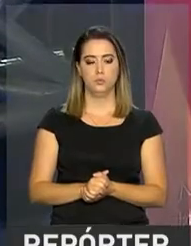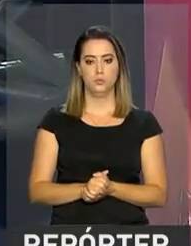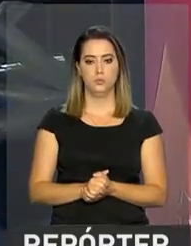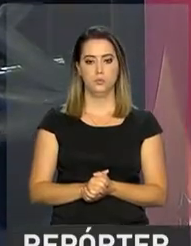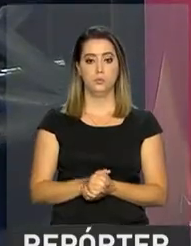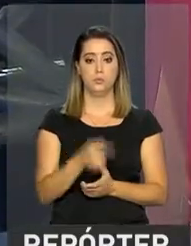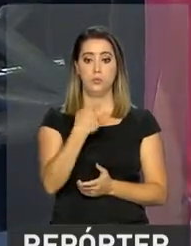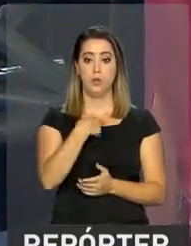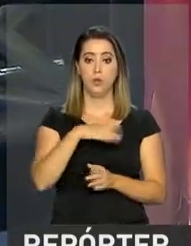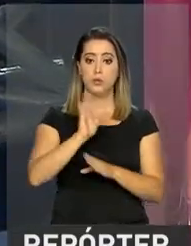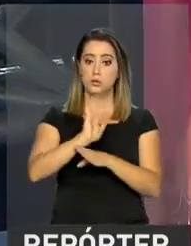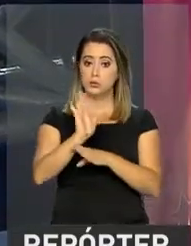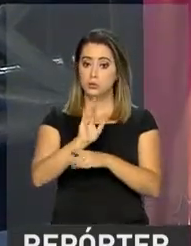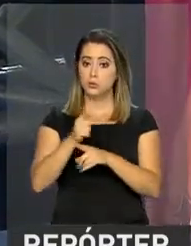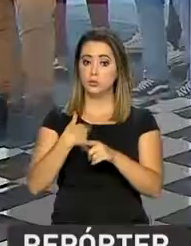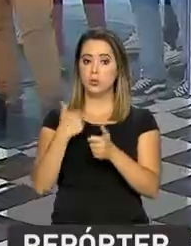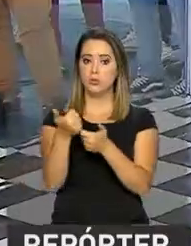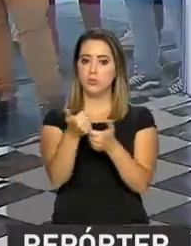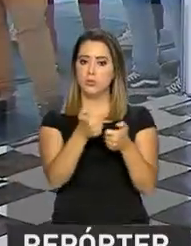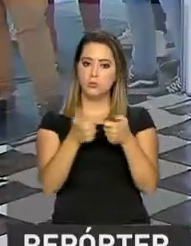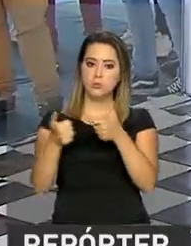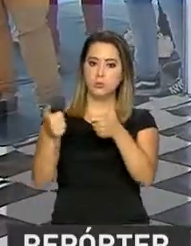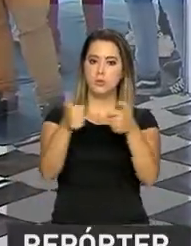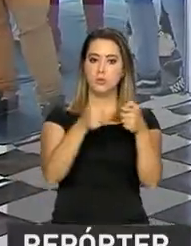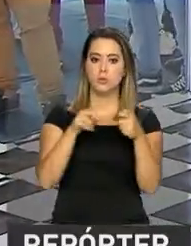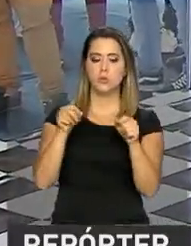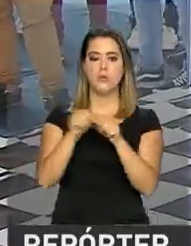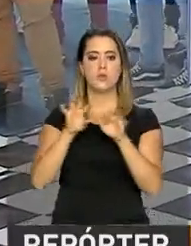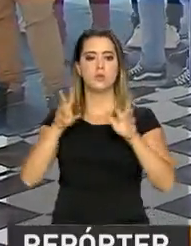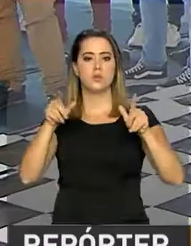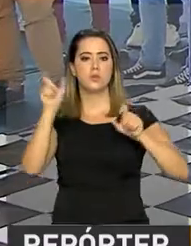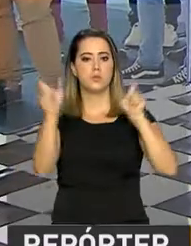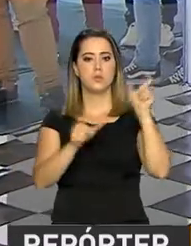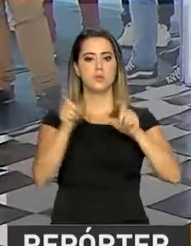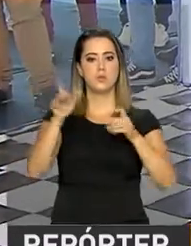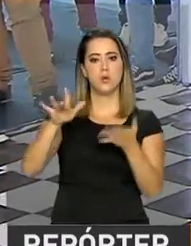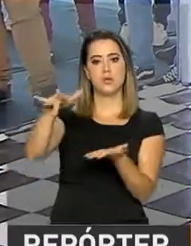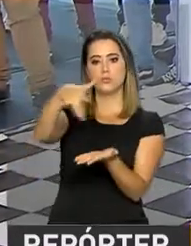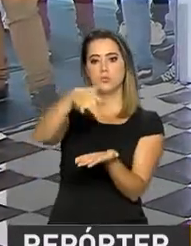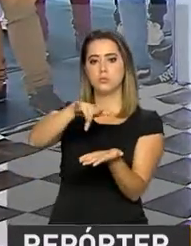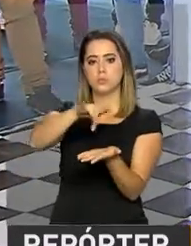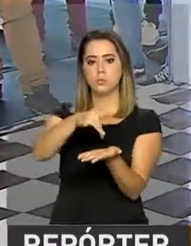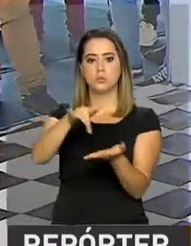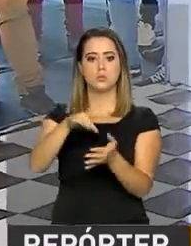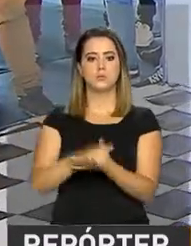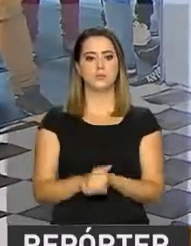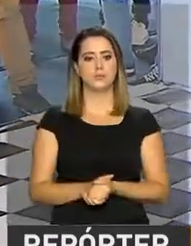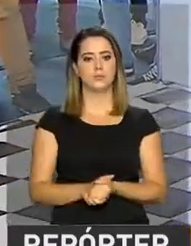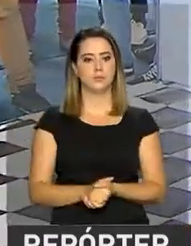Seja na programação do jogo virtual que faz todo mundo dançar,